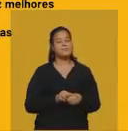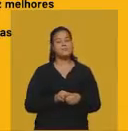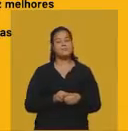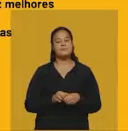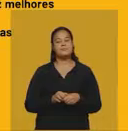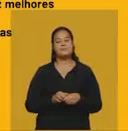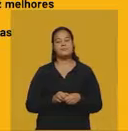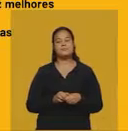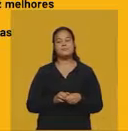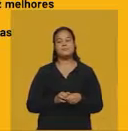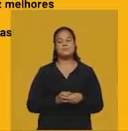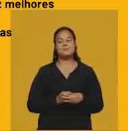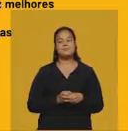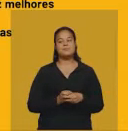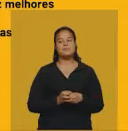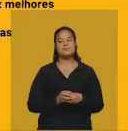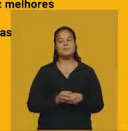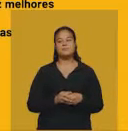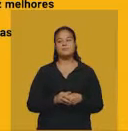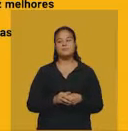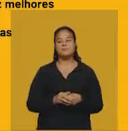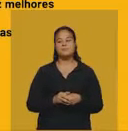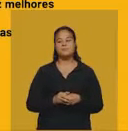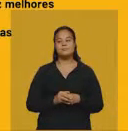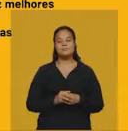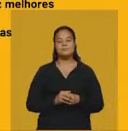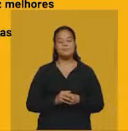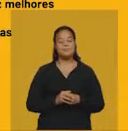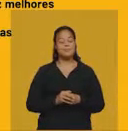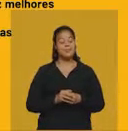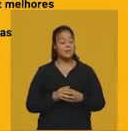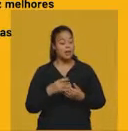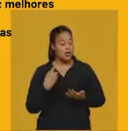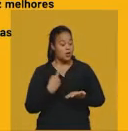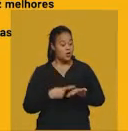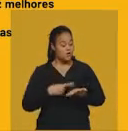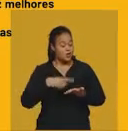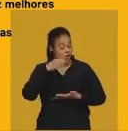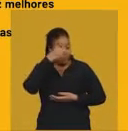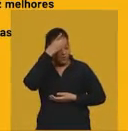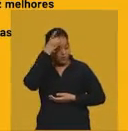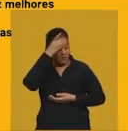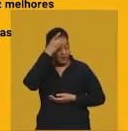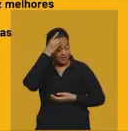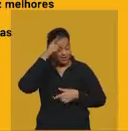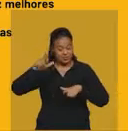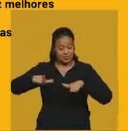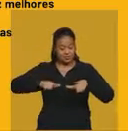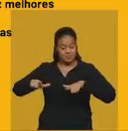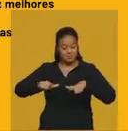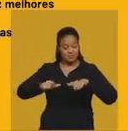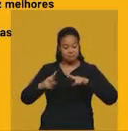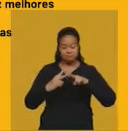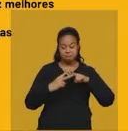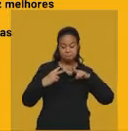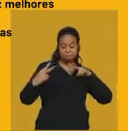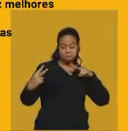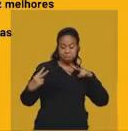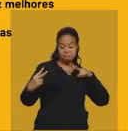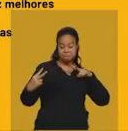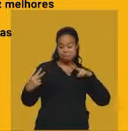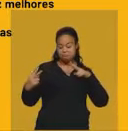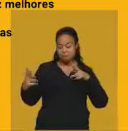à questão. Atividade 3, olha aí. De acordo com o autor, os trabalhadores remotos são